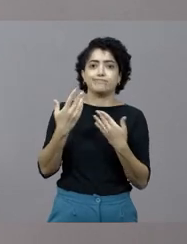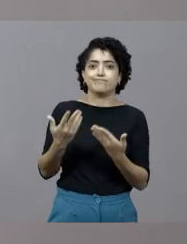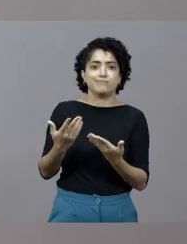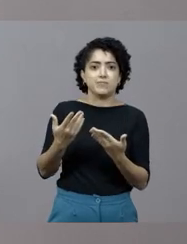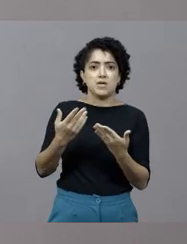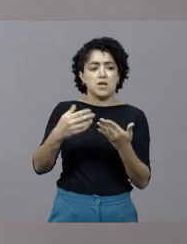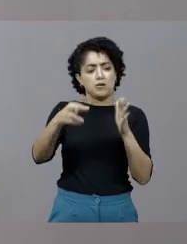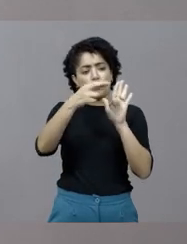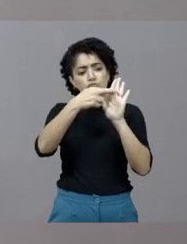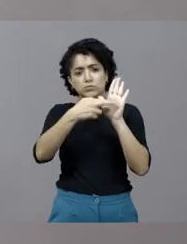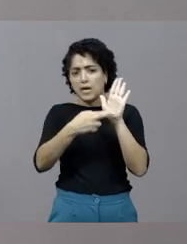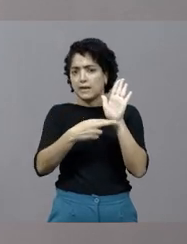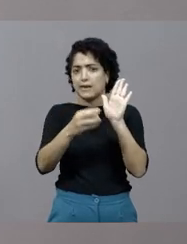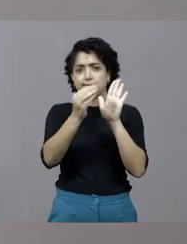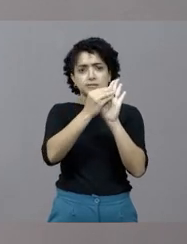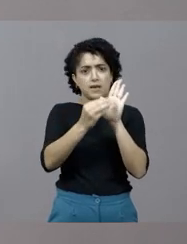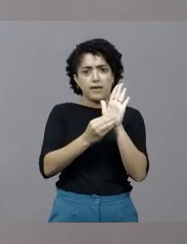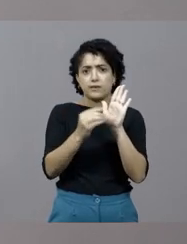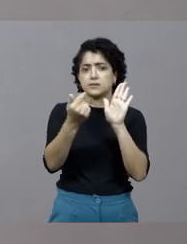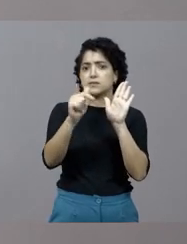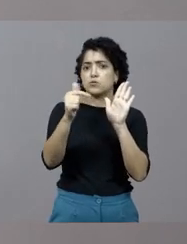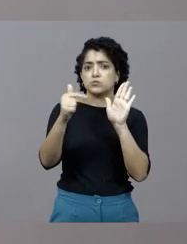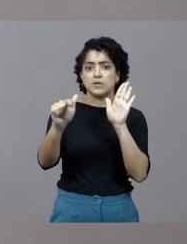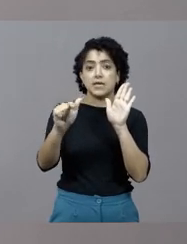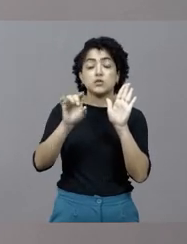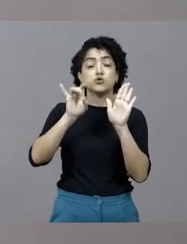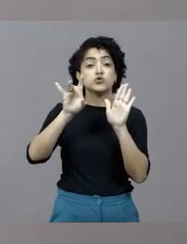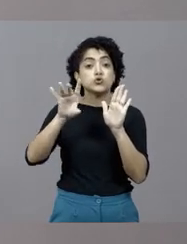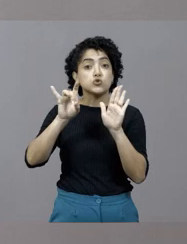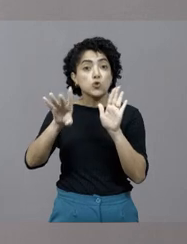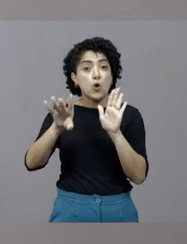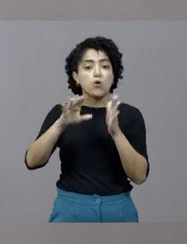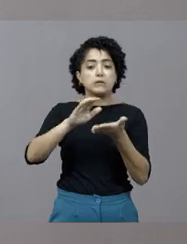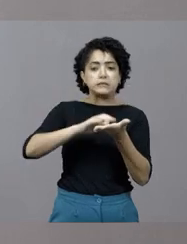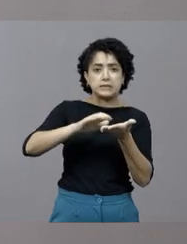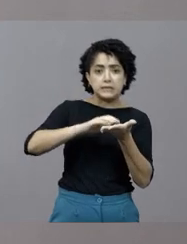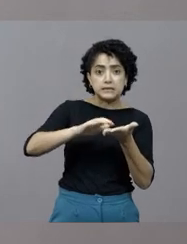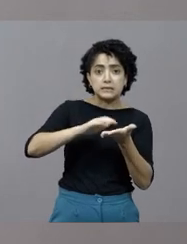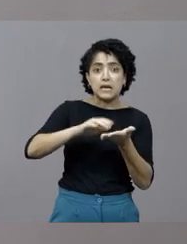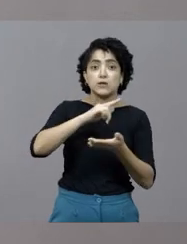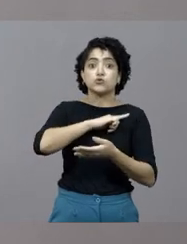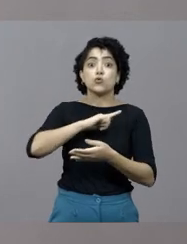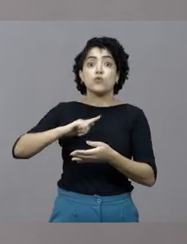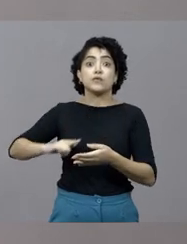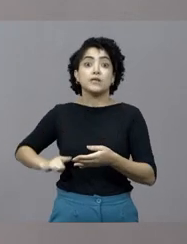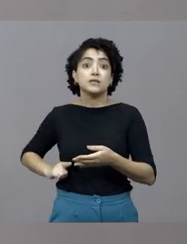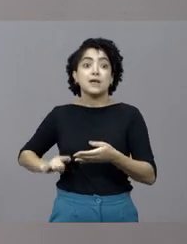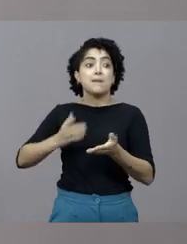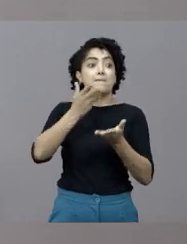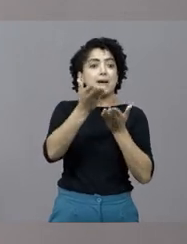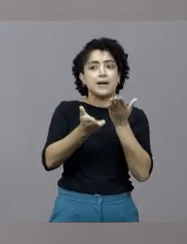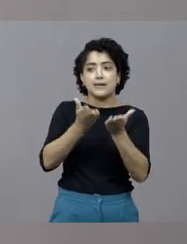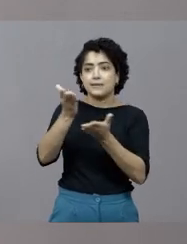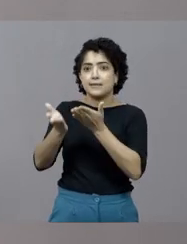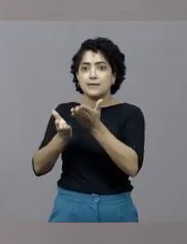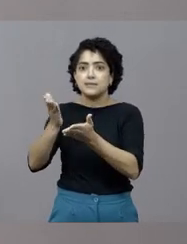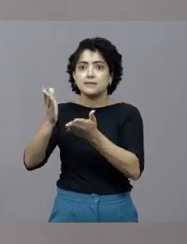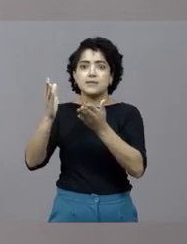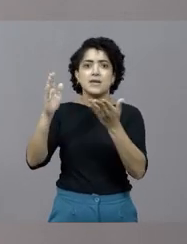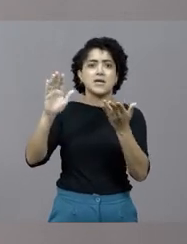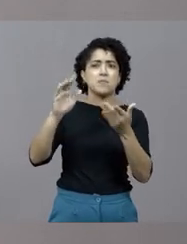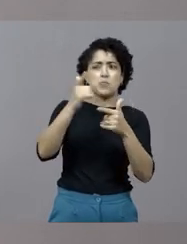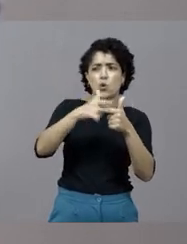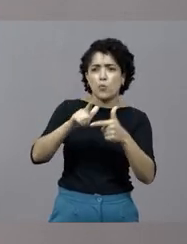previsto isso no edital. Só pode transportar secretários e governador para atender catástrofes ou